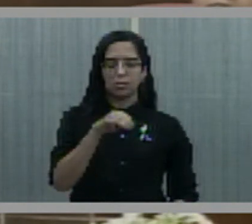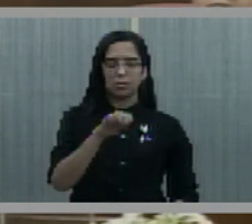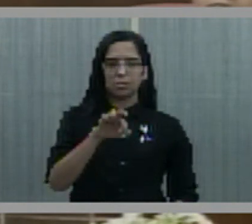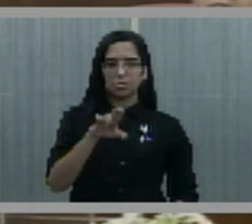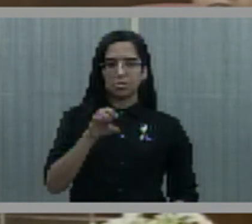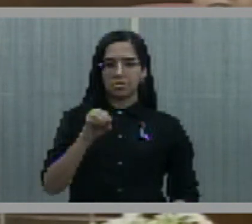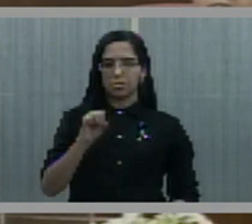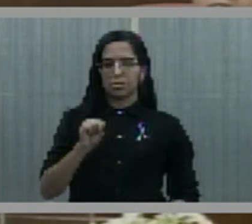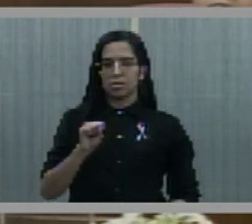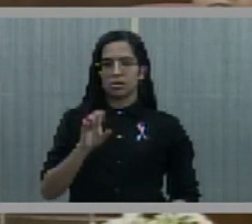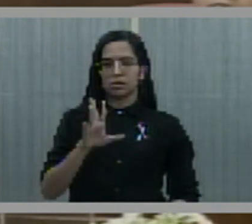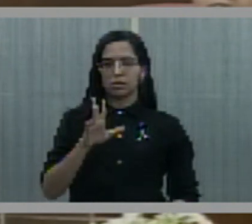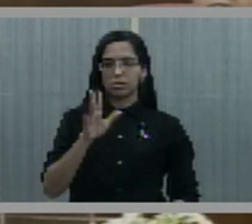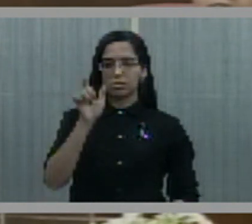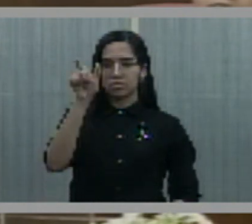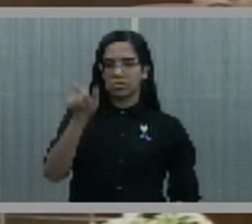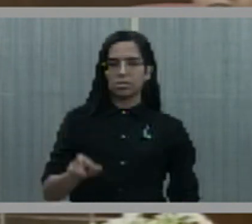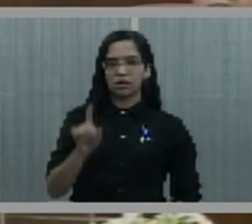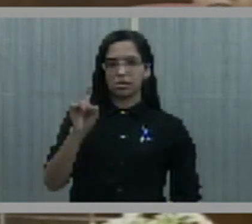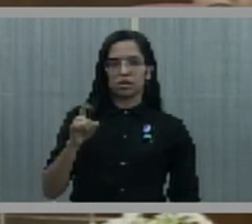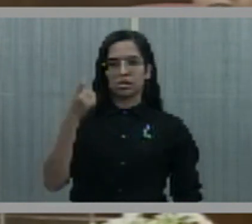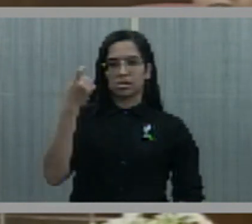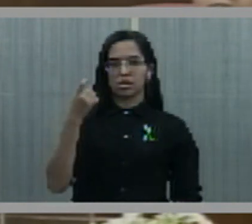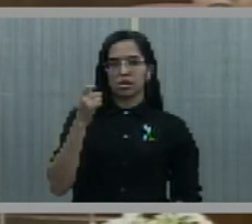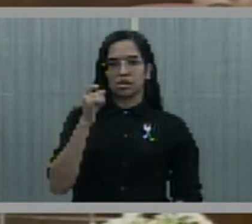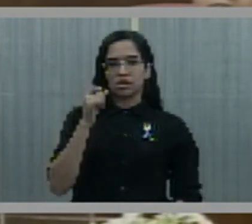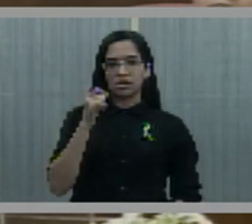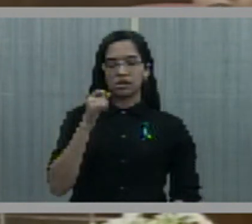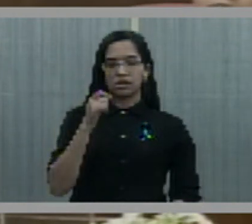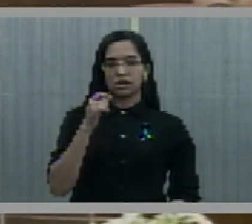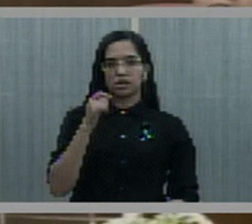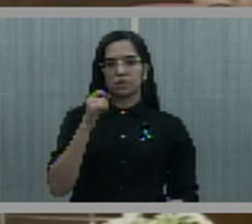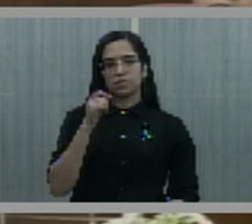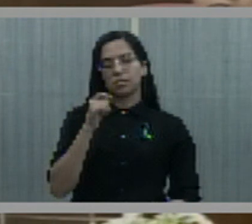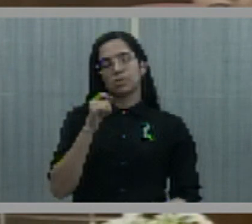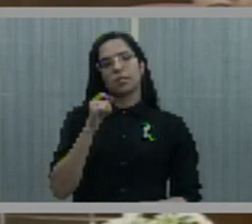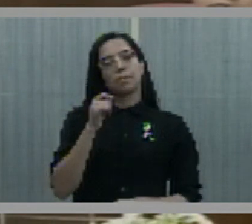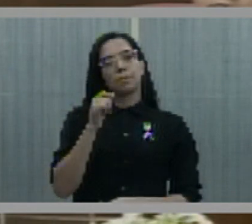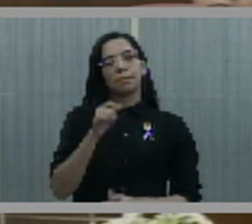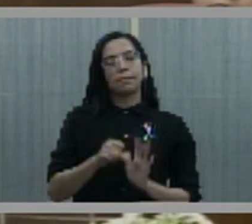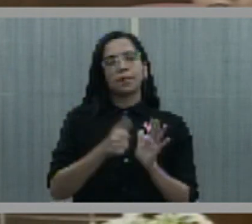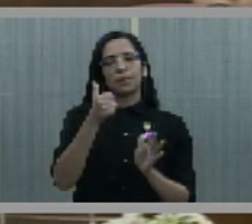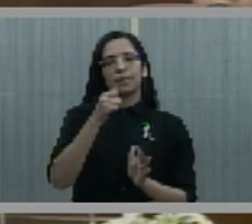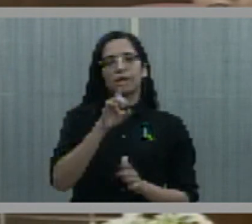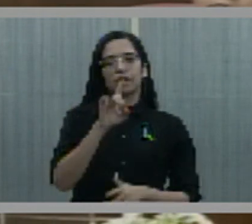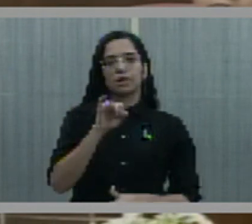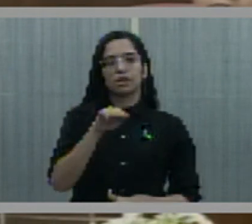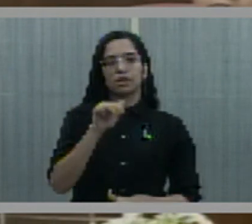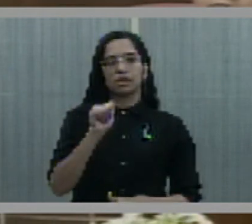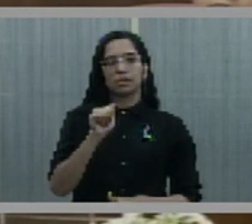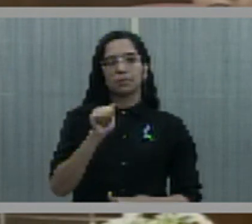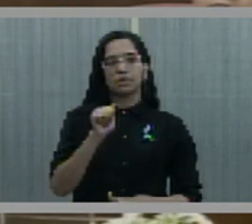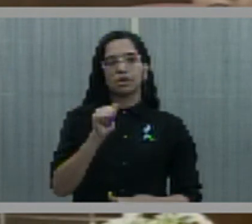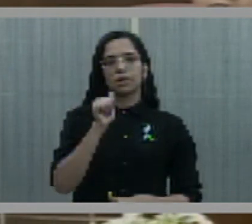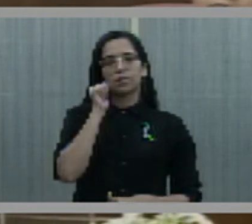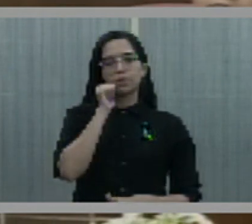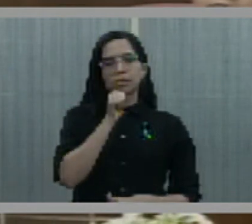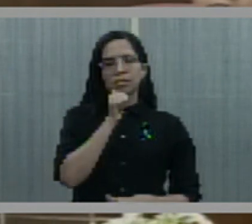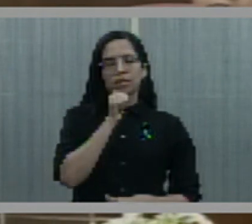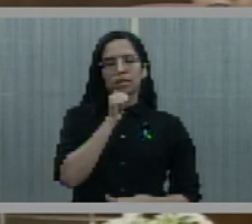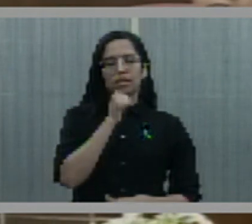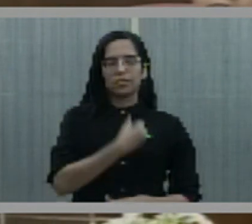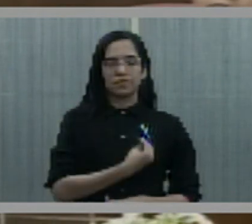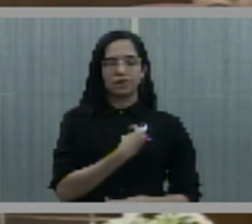pessoa da ex-primeira-dama do município, Cláudia, que está aqui também nos representando, esposa do ex-prefeito Marcos Elvas. Muito obrigado